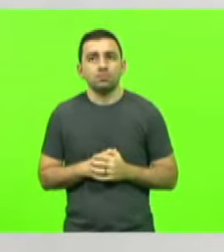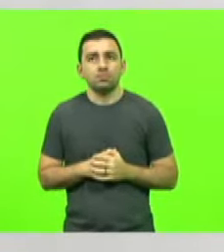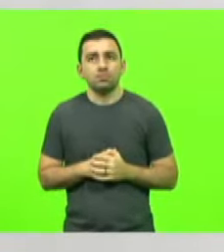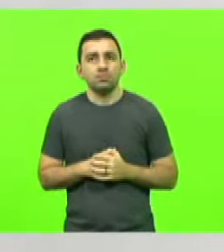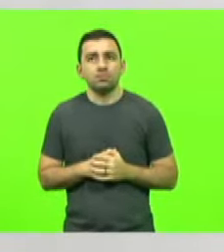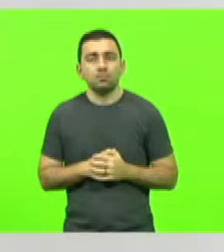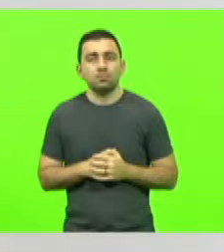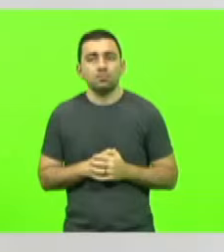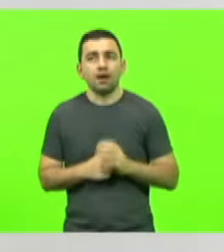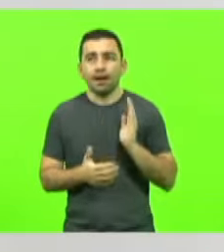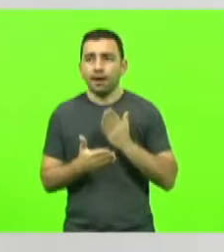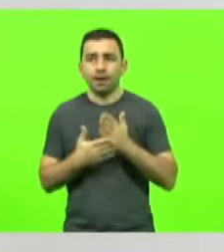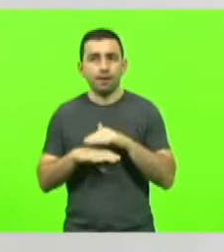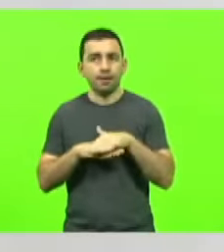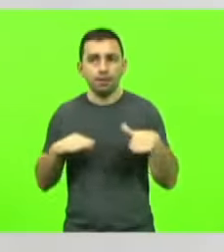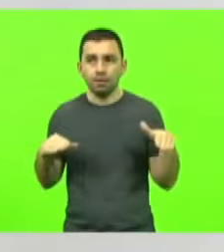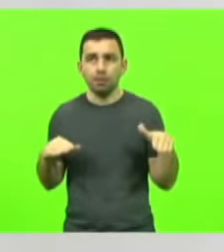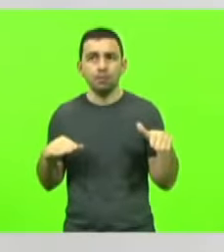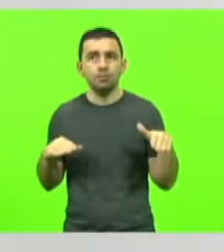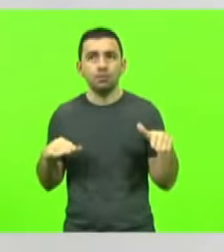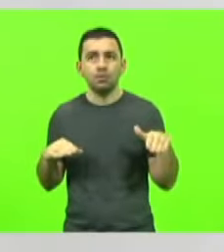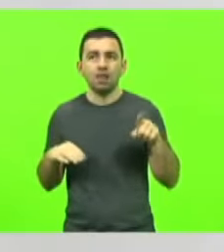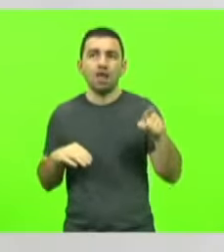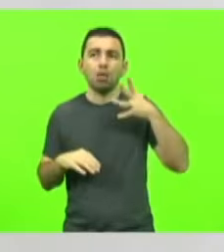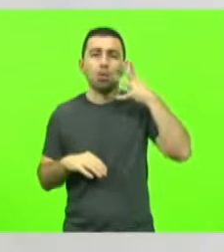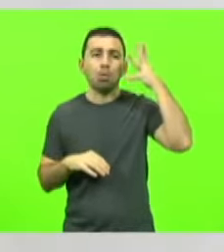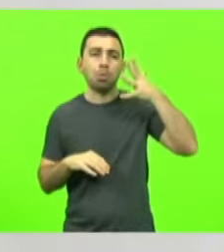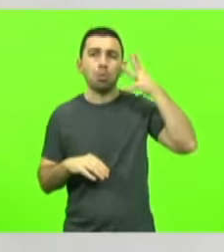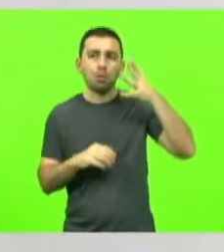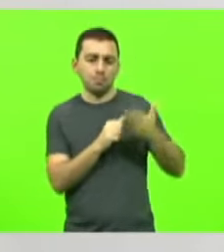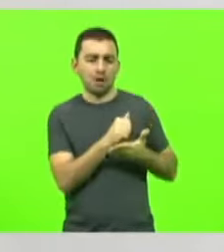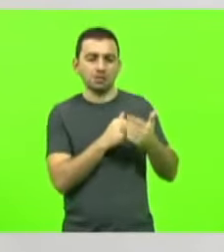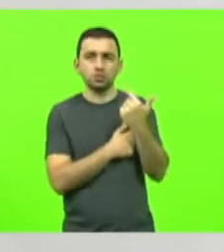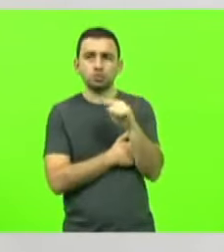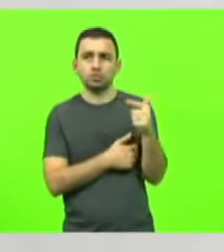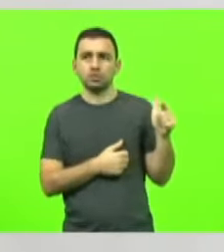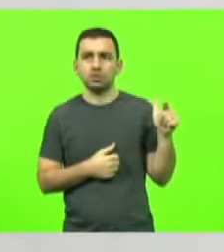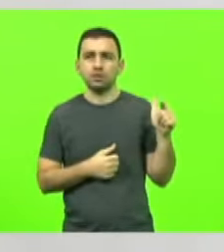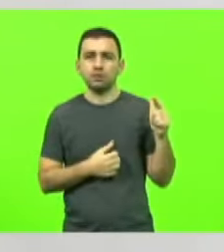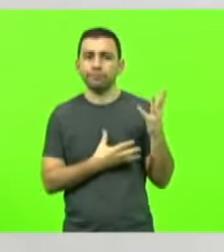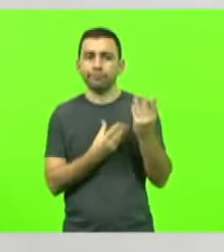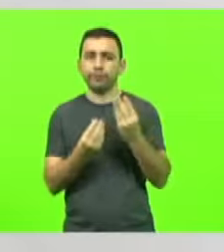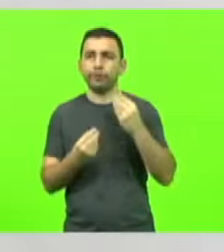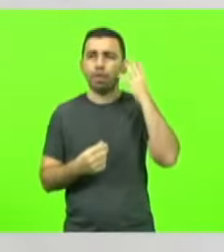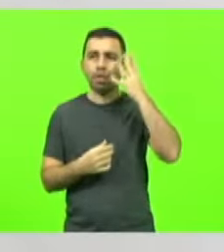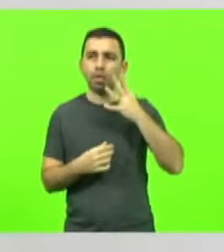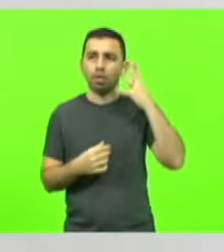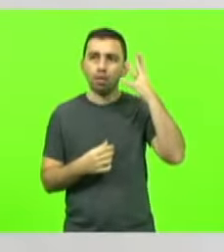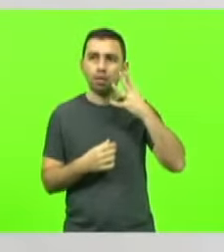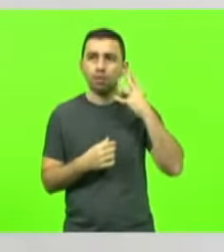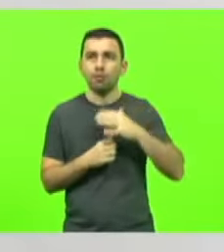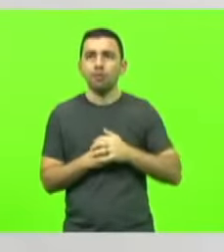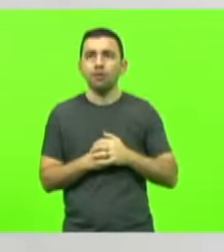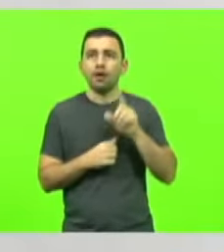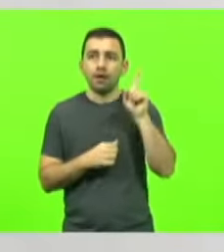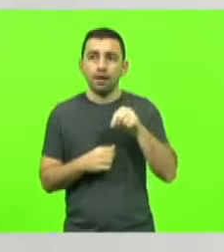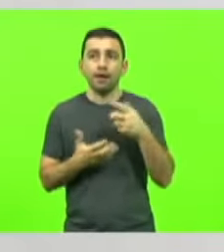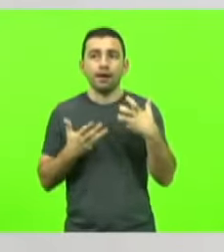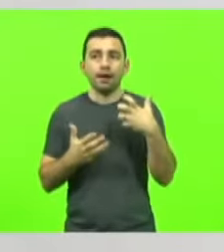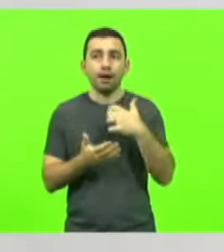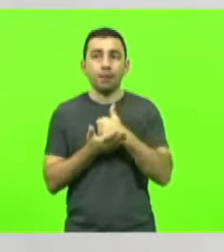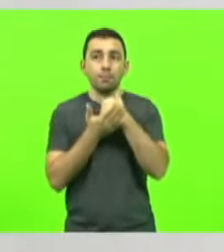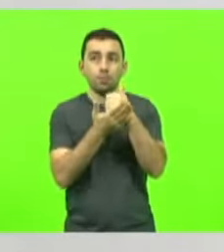fugindo completamente do discurso infundado político que muitos geram em torno de algo que seria para